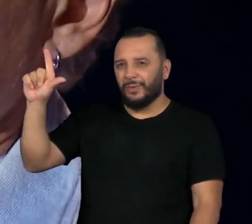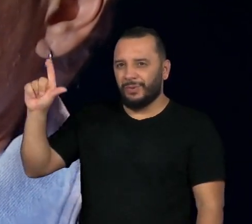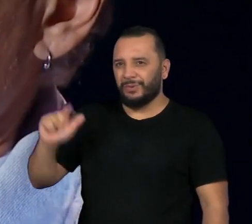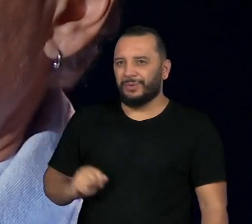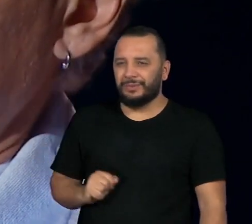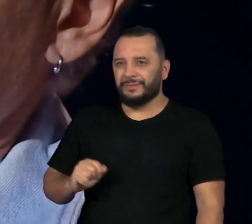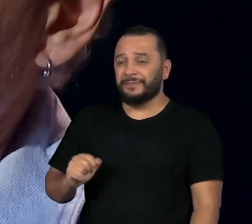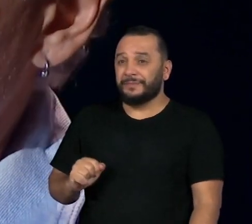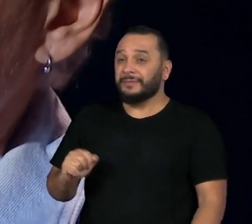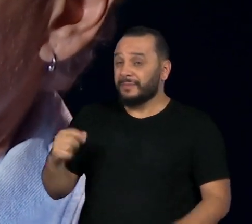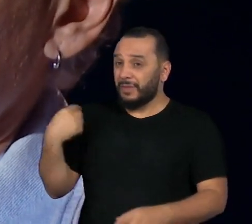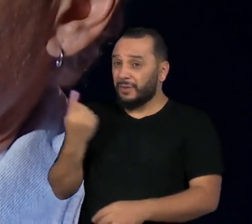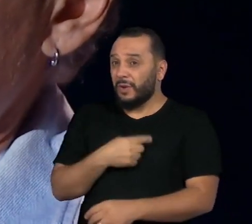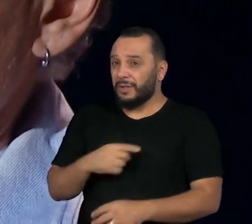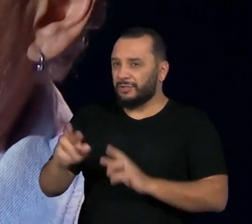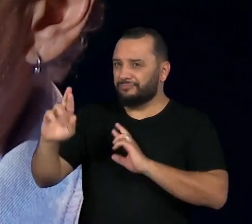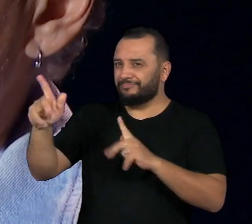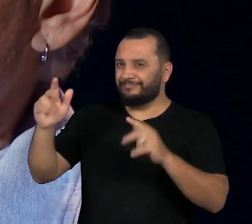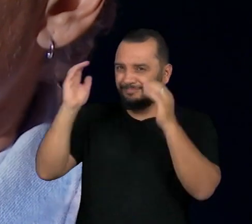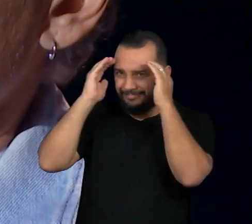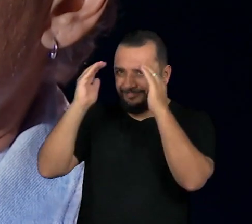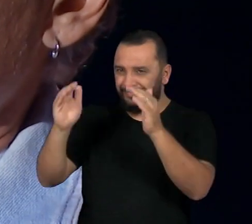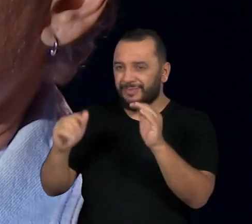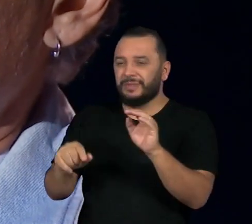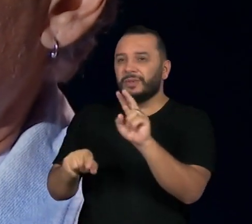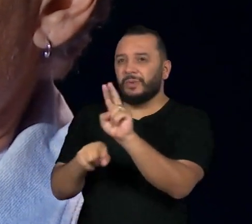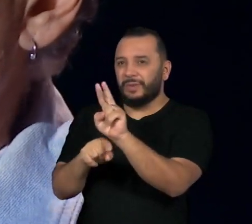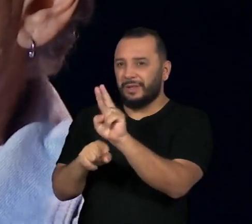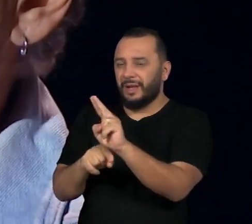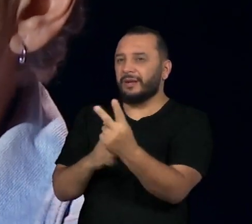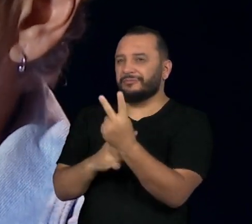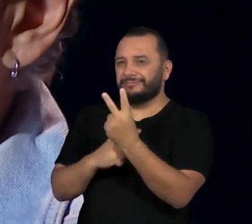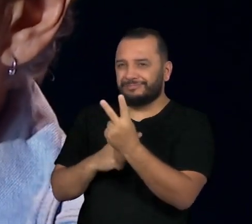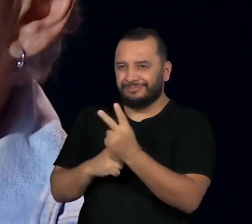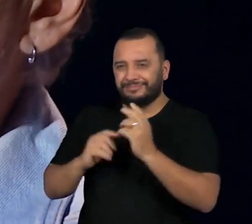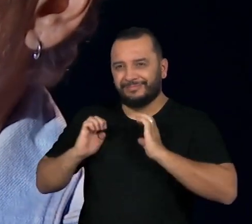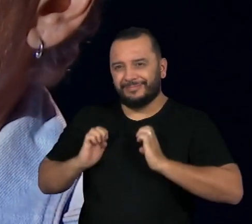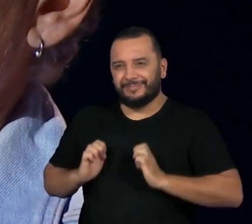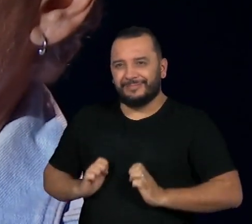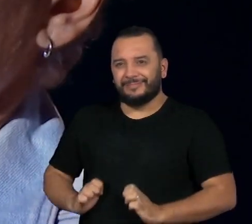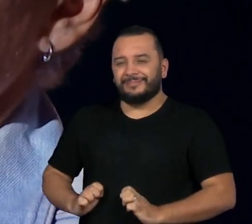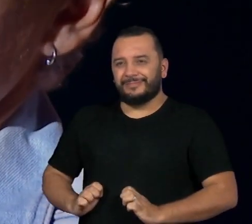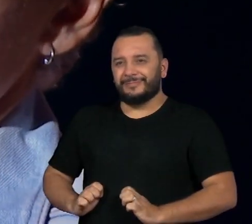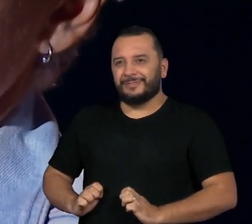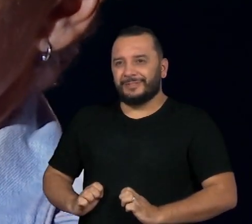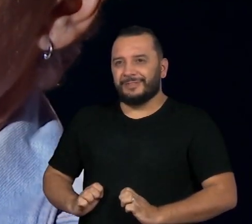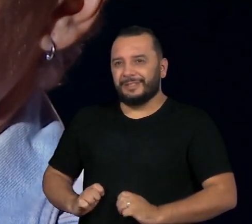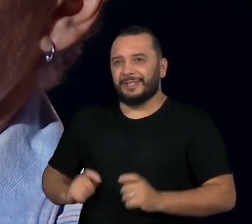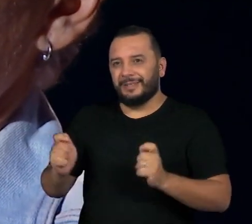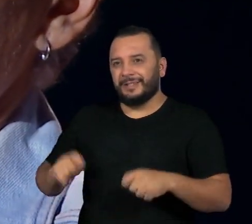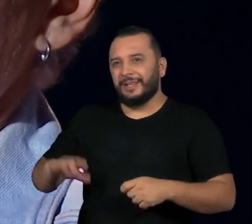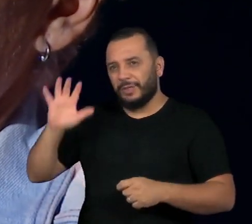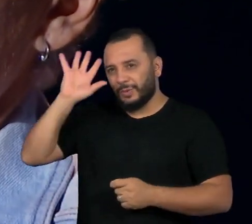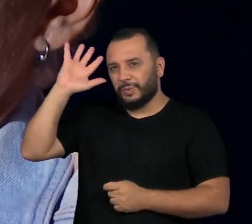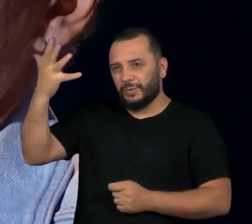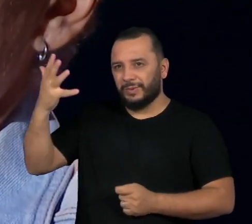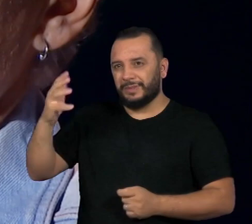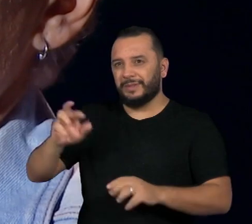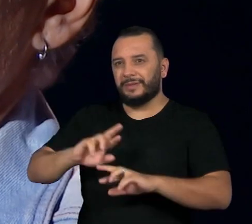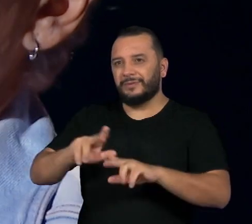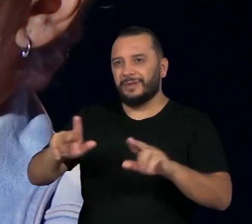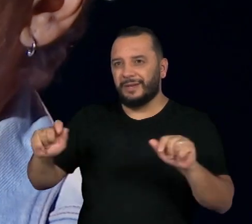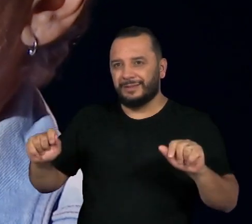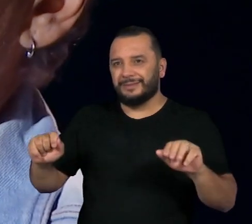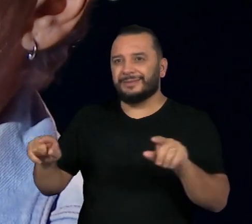de respeitar as diferenças e cuidarmos uns dos outros com muita ética, a gente tem muita solução e a gente tem